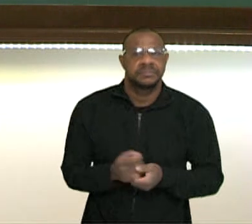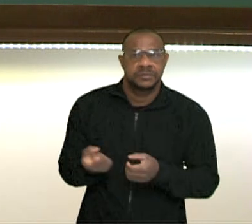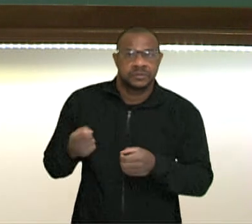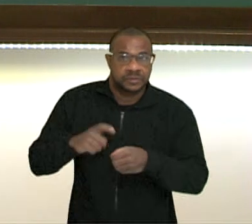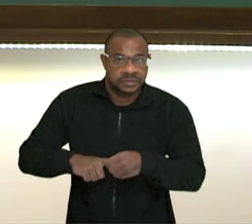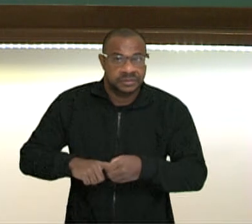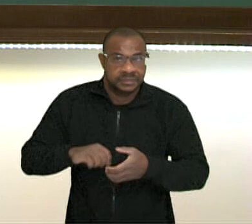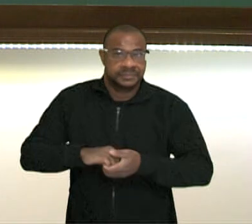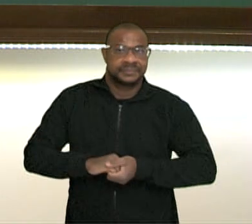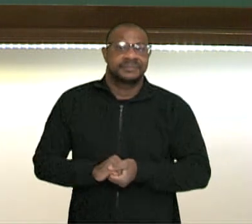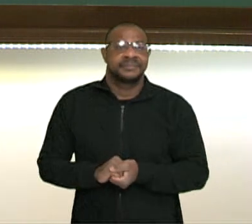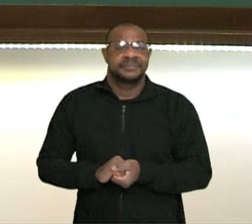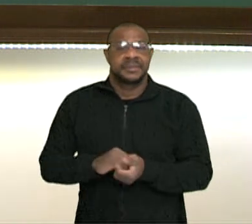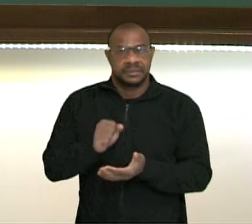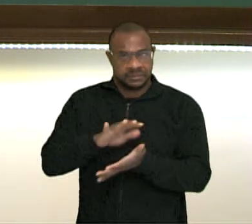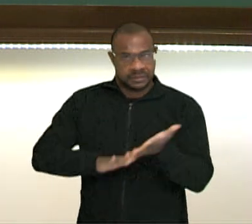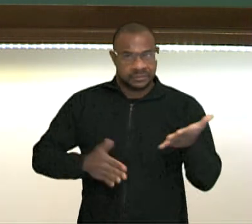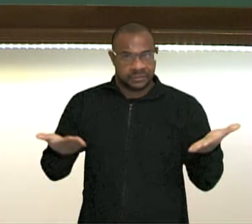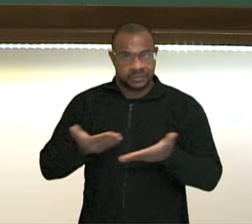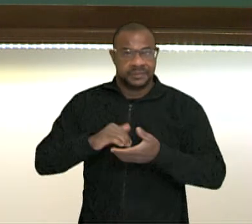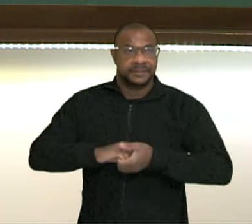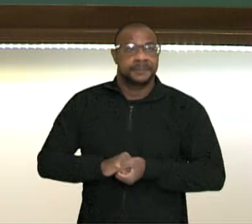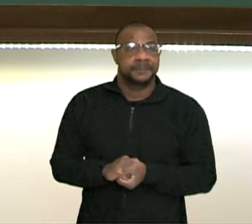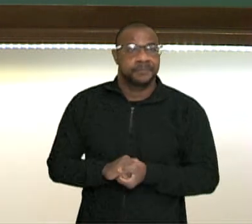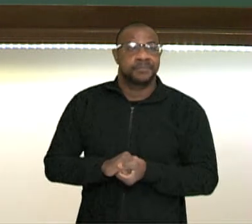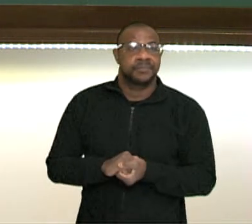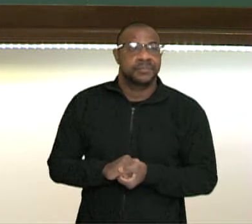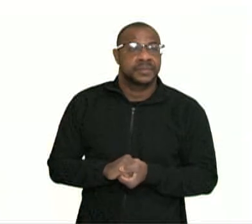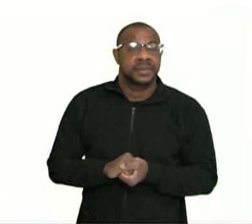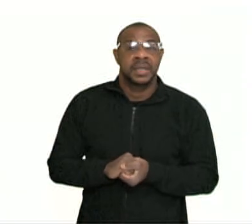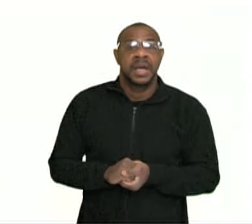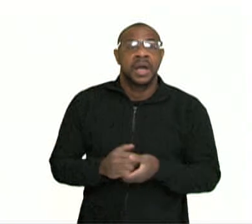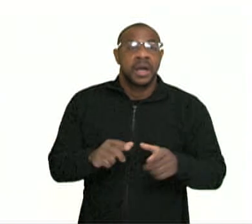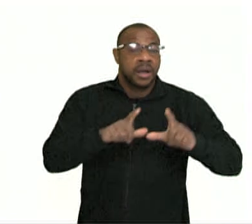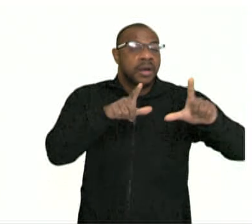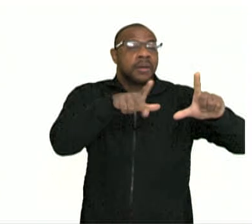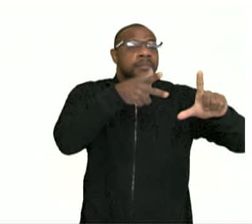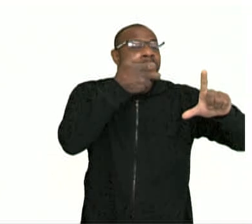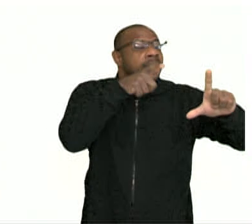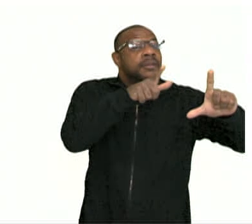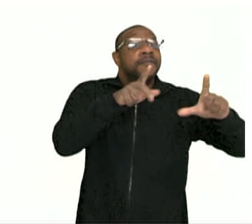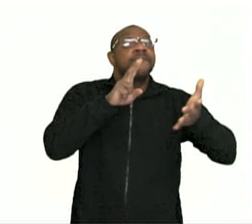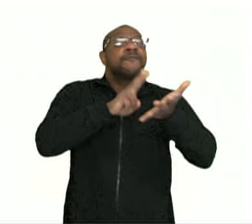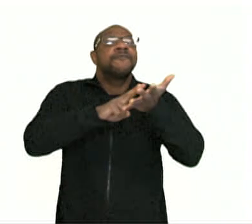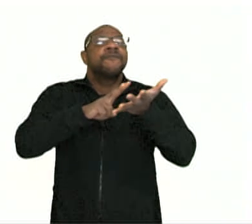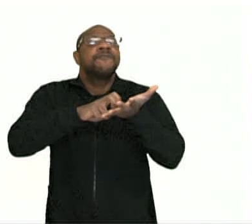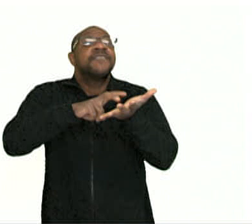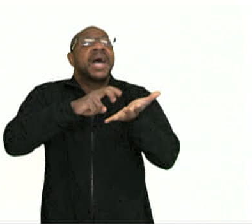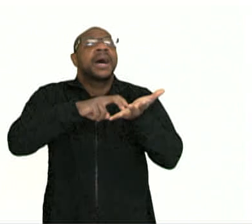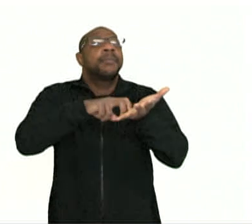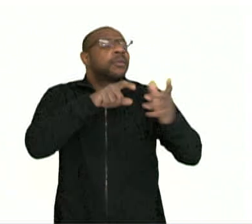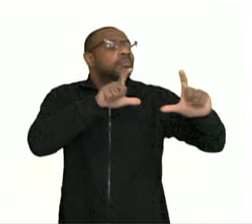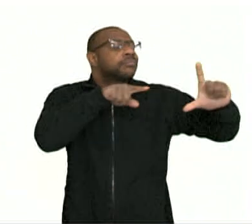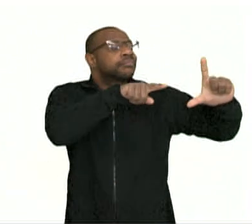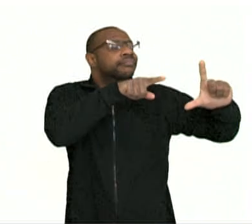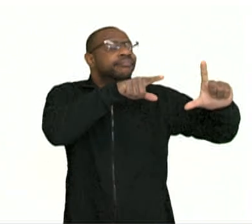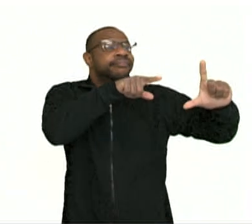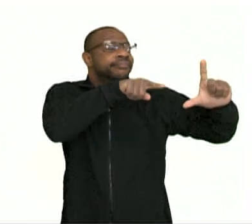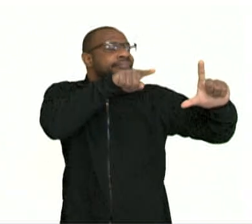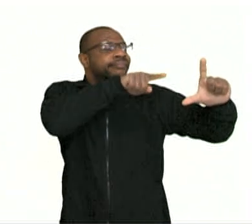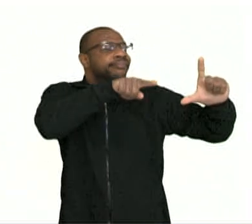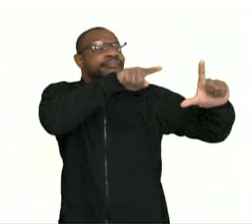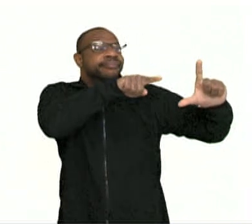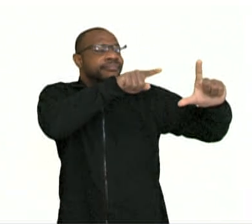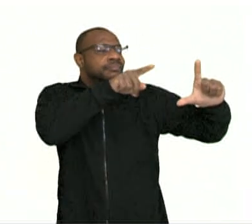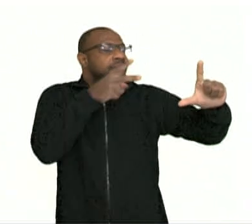Retomamos a correção da atividade? Vamos ver. Selecione os verbos do panfleto e responda qual é o modo